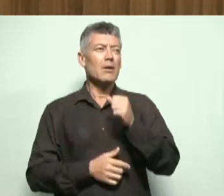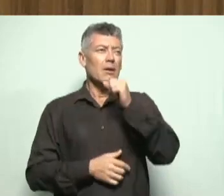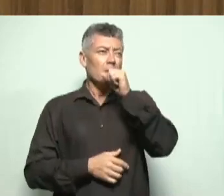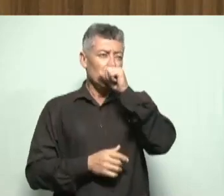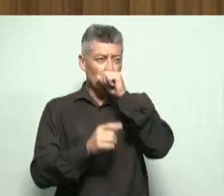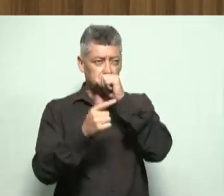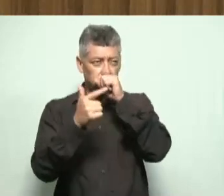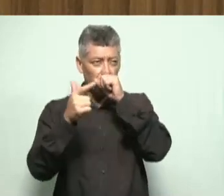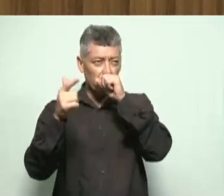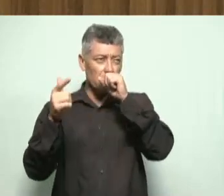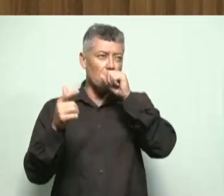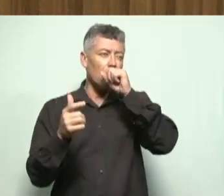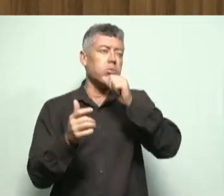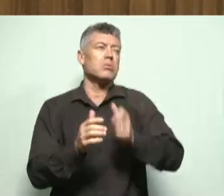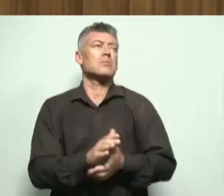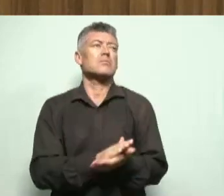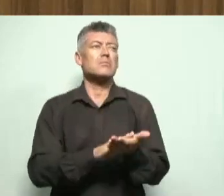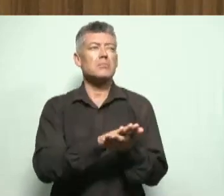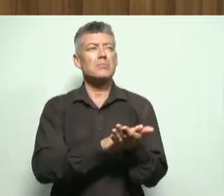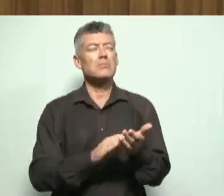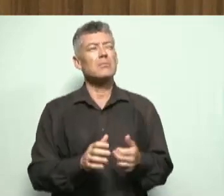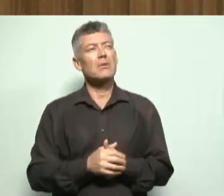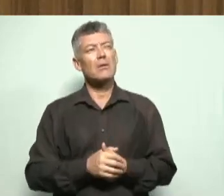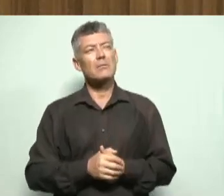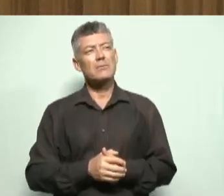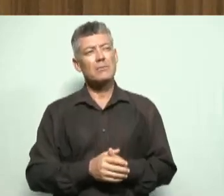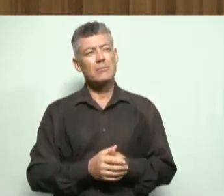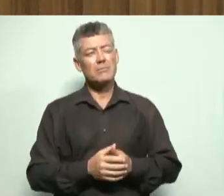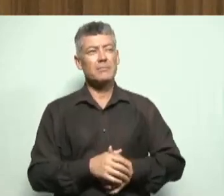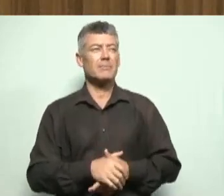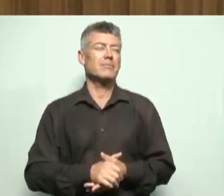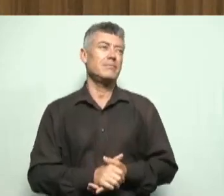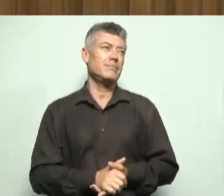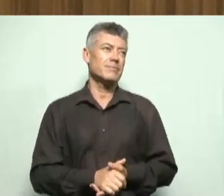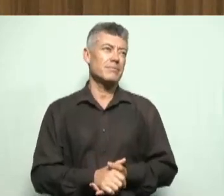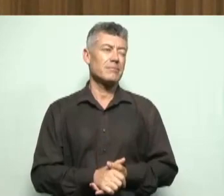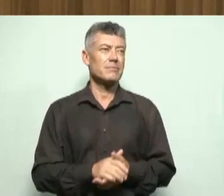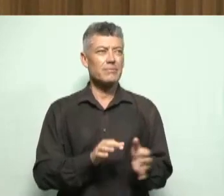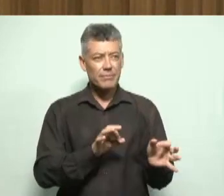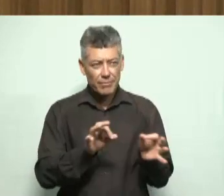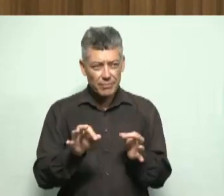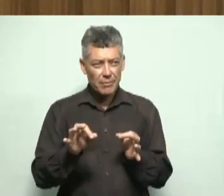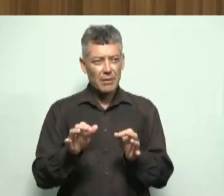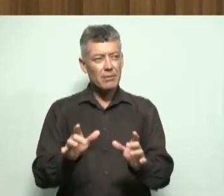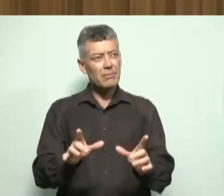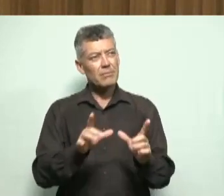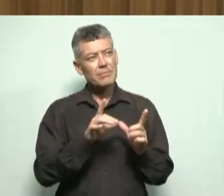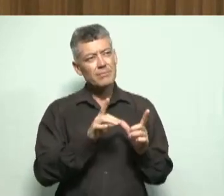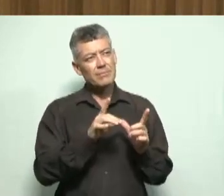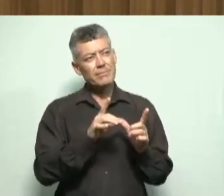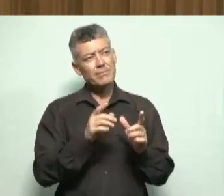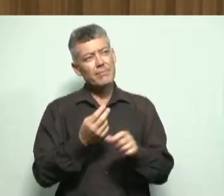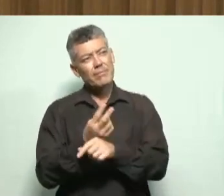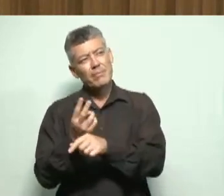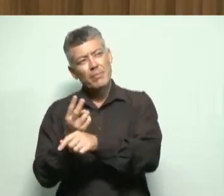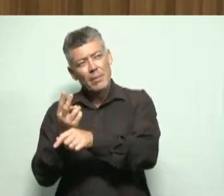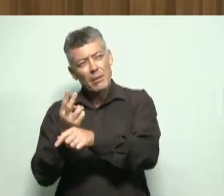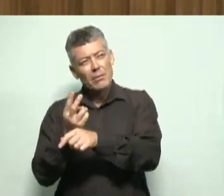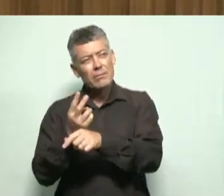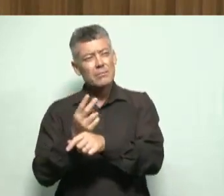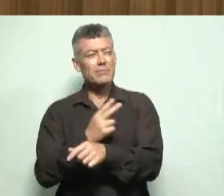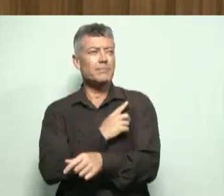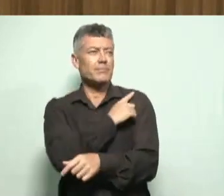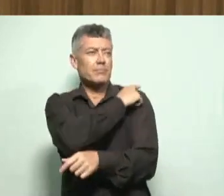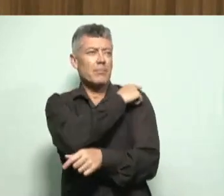Não tinha nem projeto. Coloquei uma emenda positiva, foi elaborado o projeto e fui atrás do deputado general Girão, ele